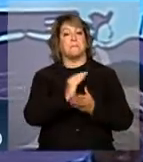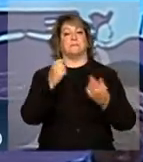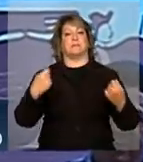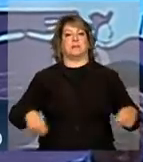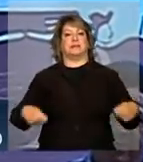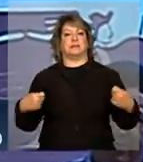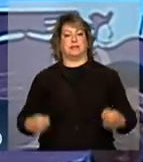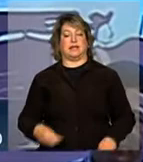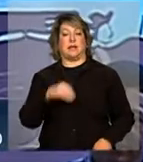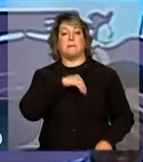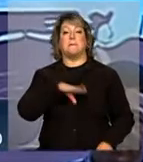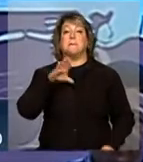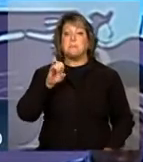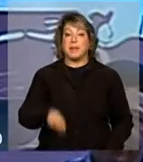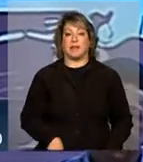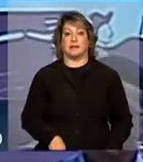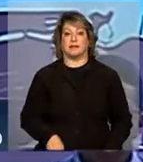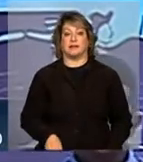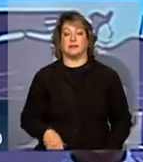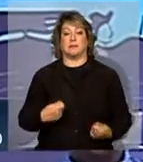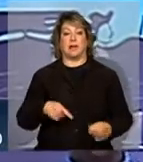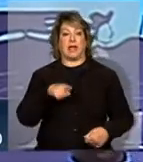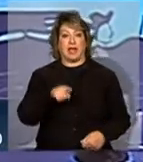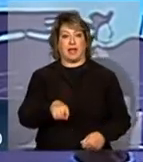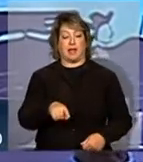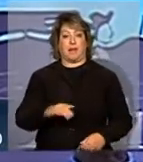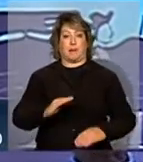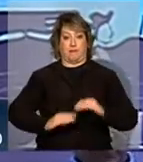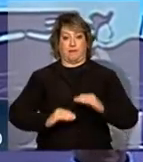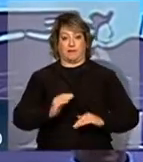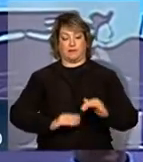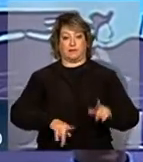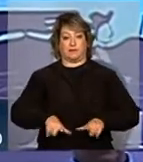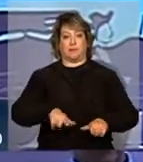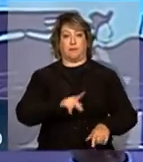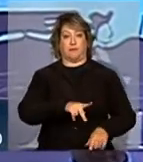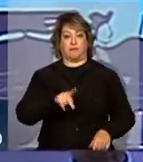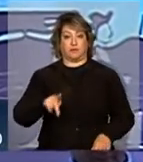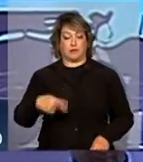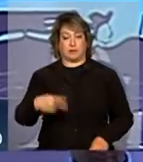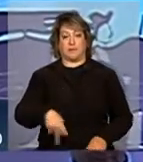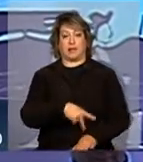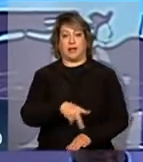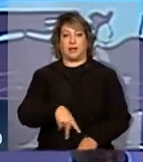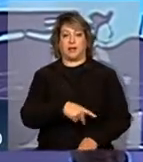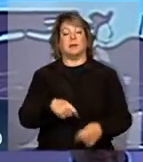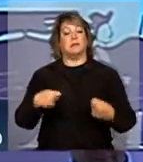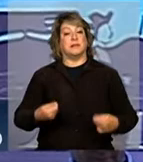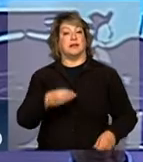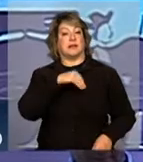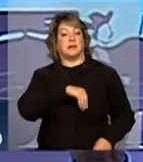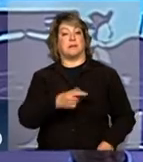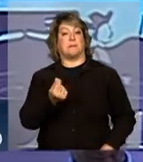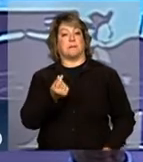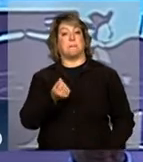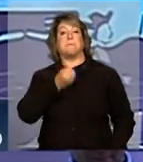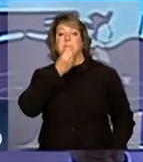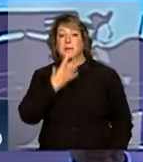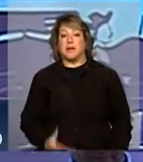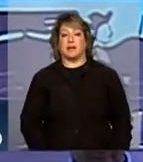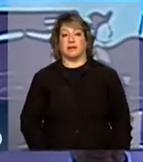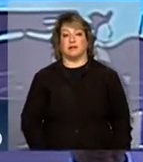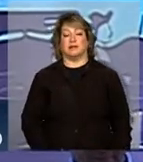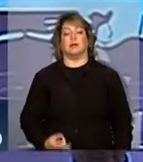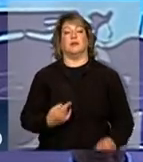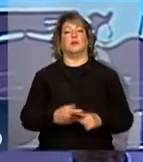de transformar a profissão de professor nesse país numa das coisas que